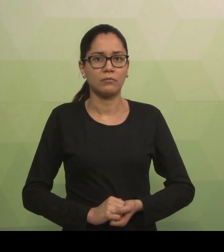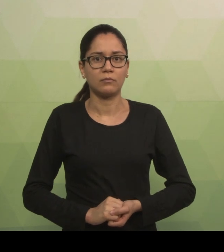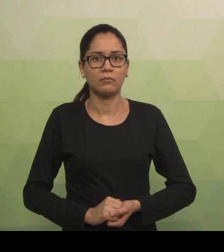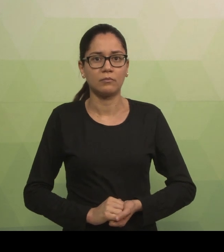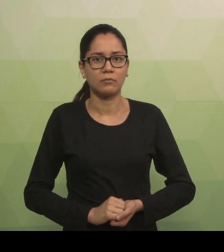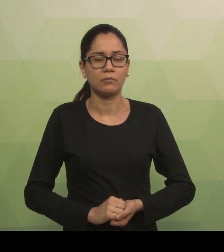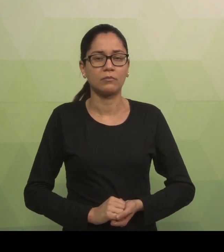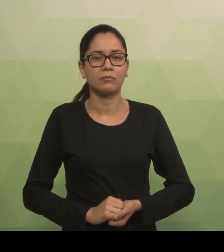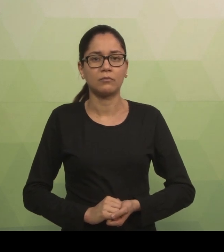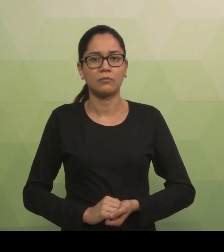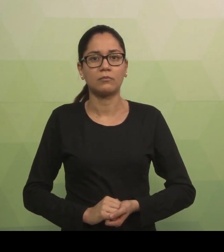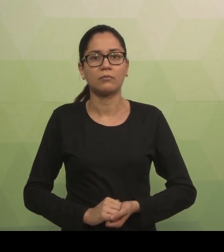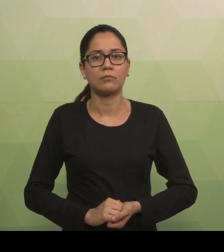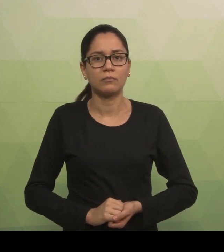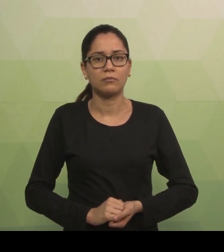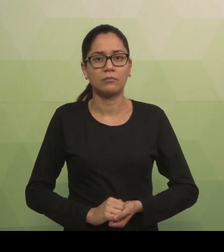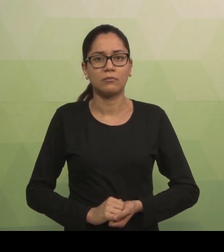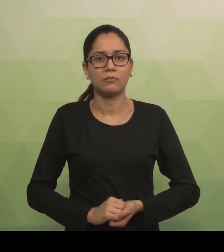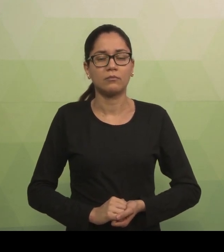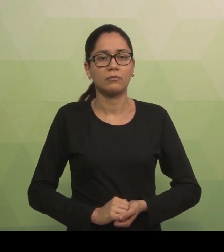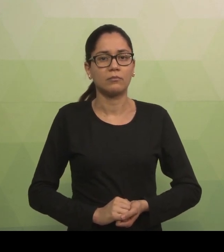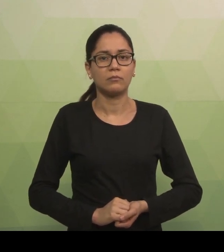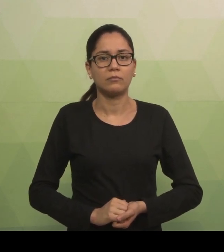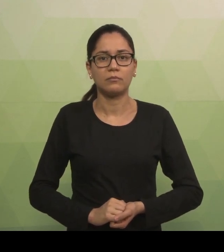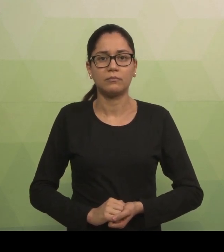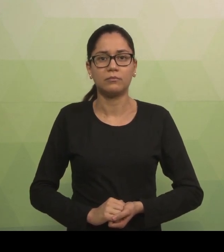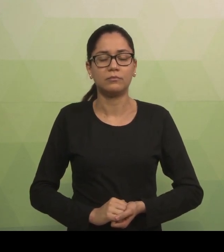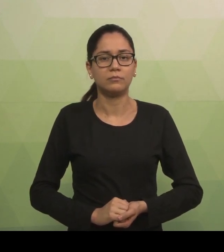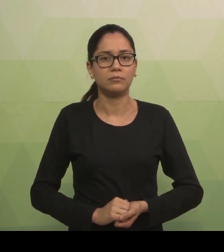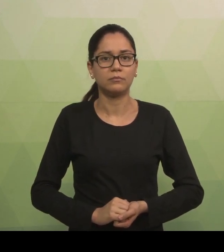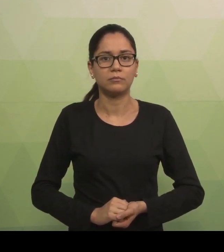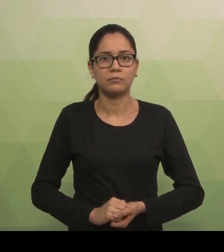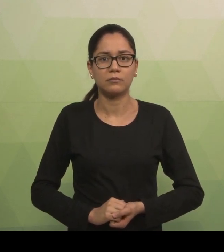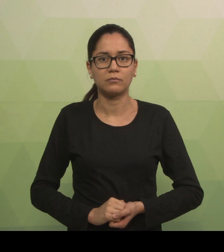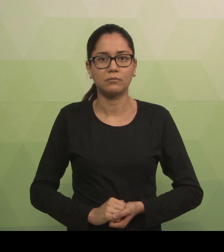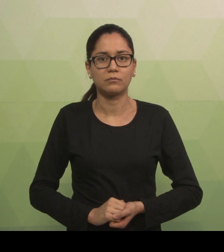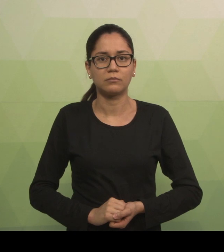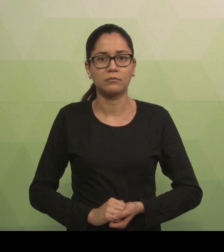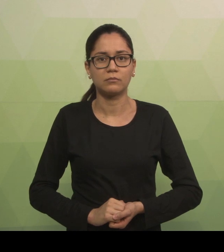compreender sobre desenvolvimento para o web, entendendo todo o seu processo.